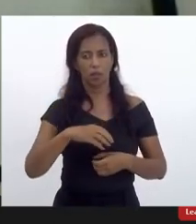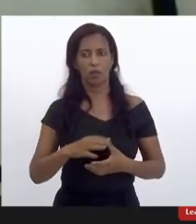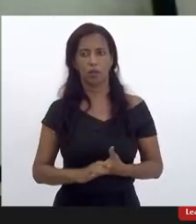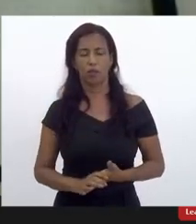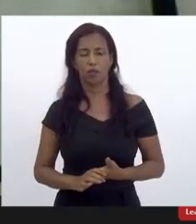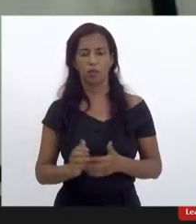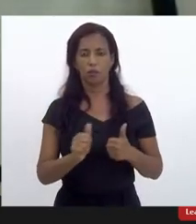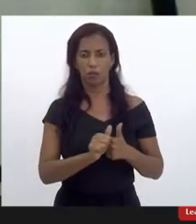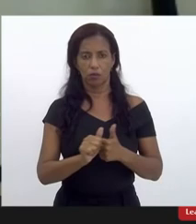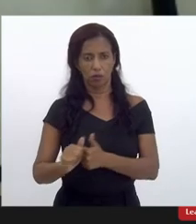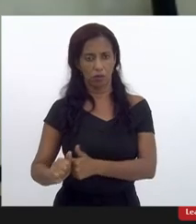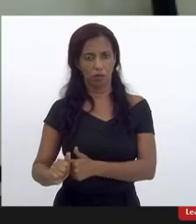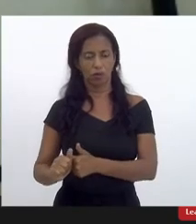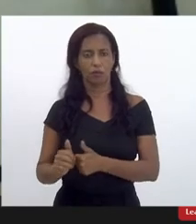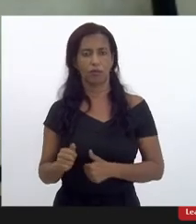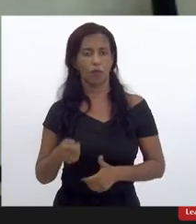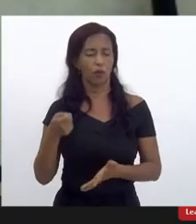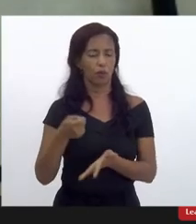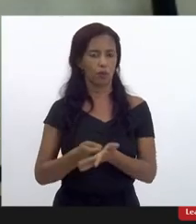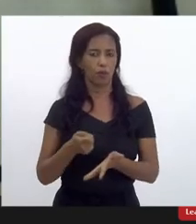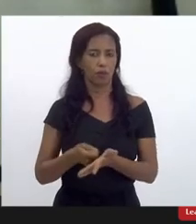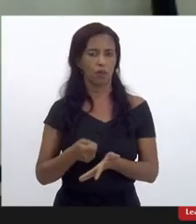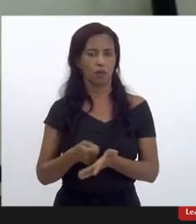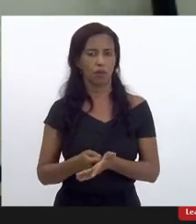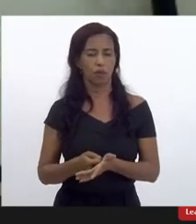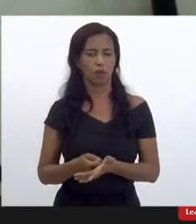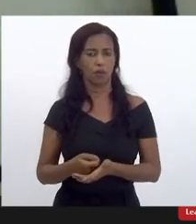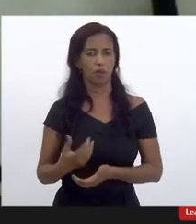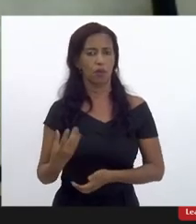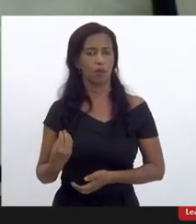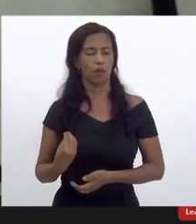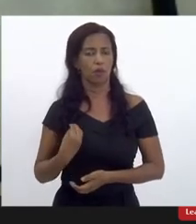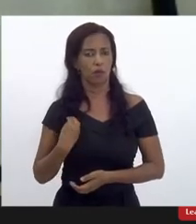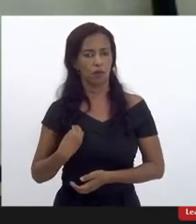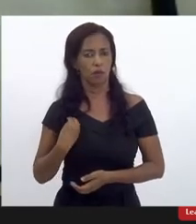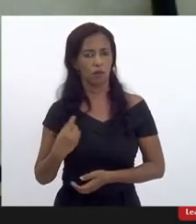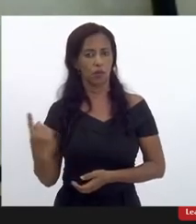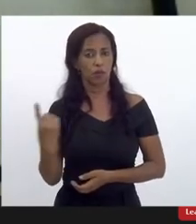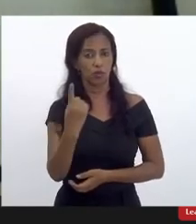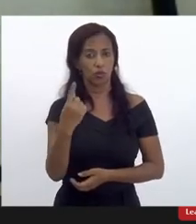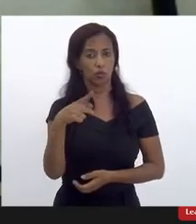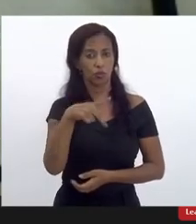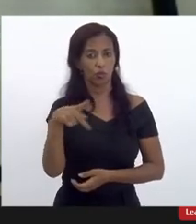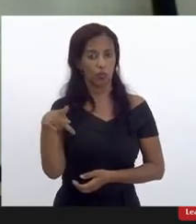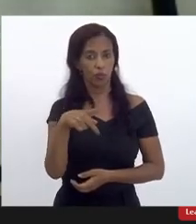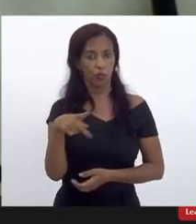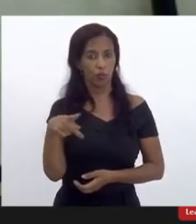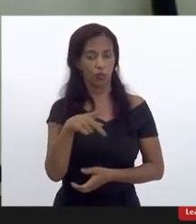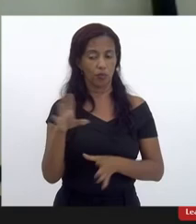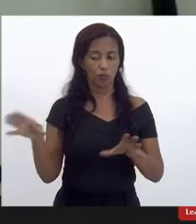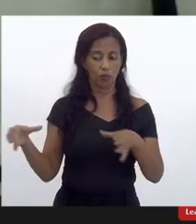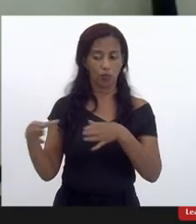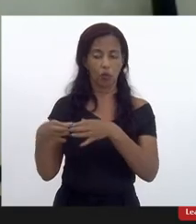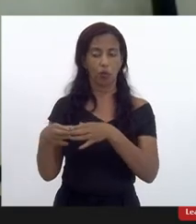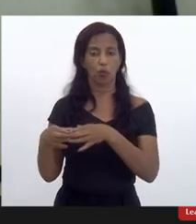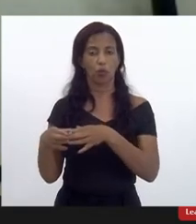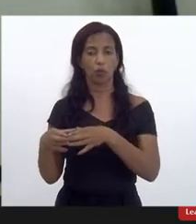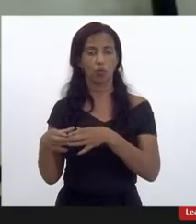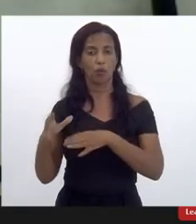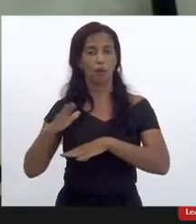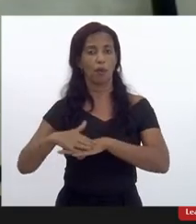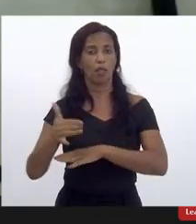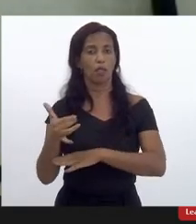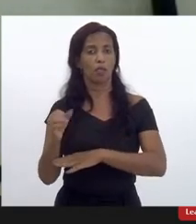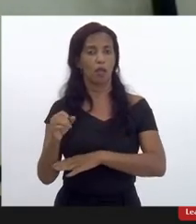do acompanhamento é obrigatório a presença de um professor de enfermagem para um grupo de, no máximo,